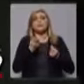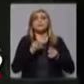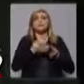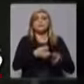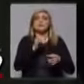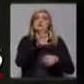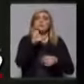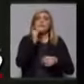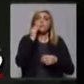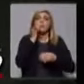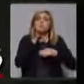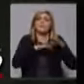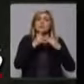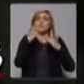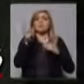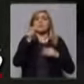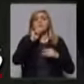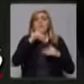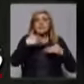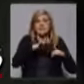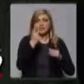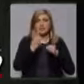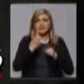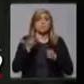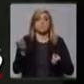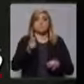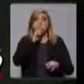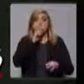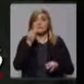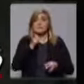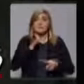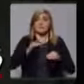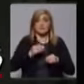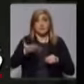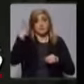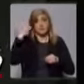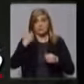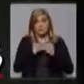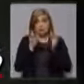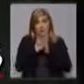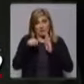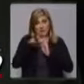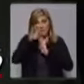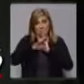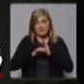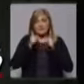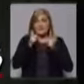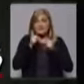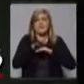e talvez fazer algumas cedências e até, porque não, admitir que no passado todo este programa não estava